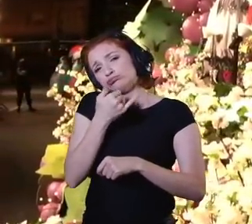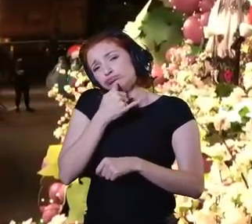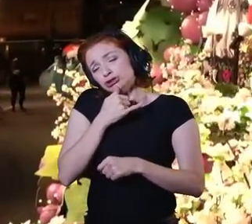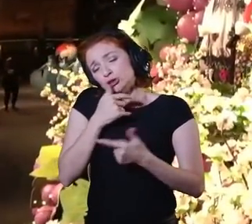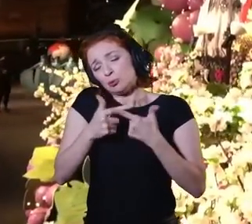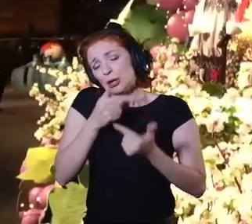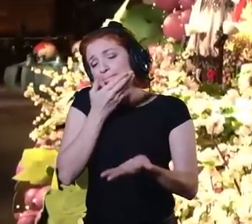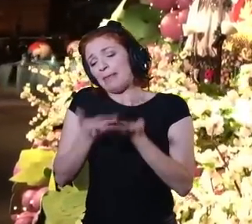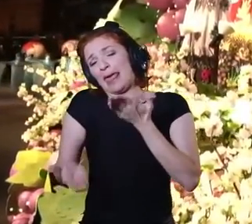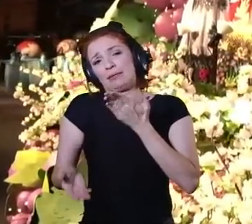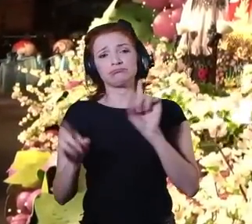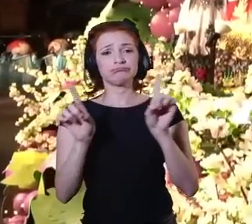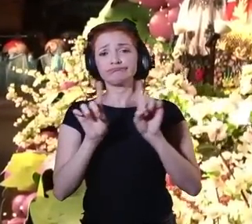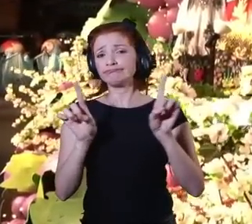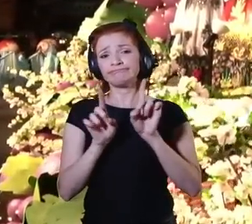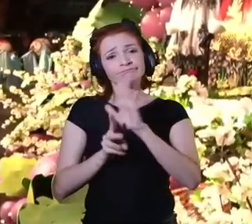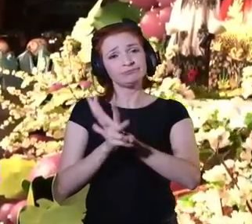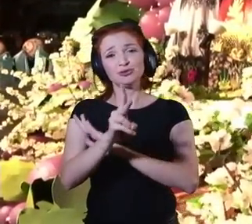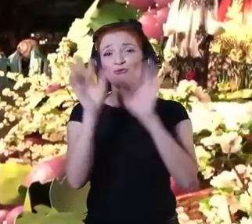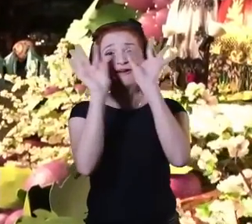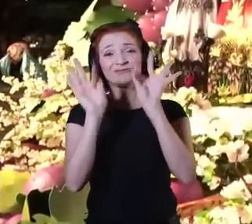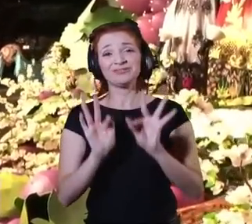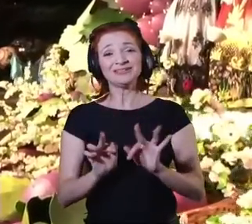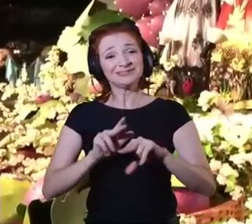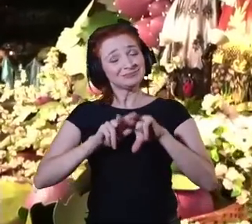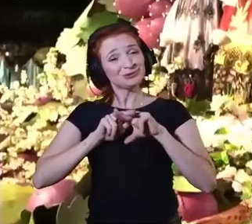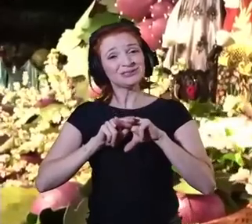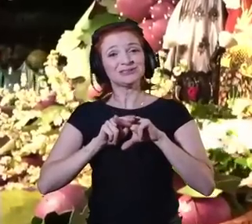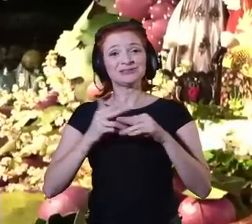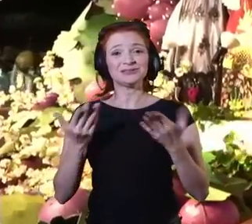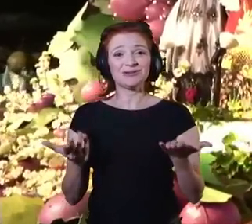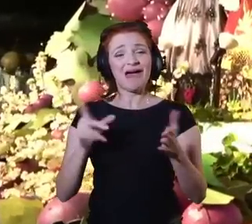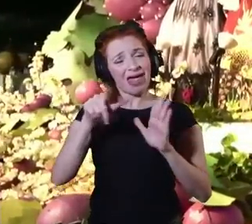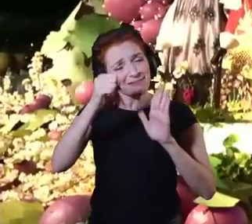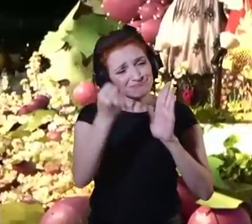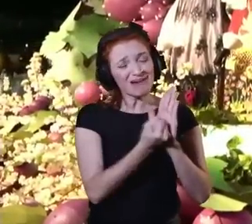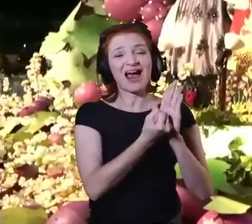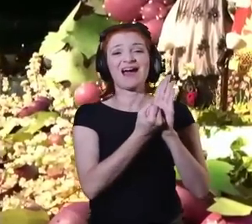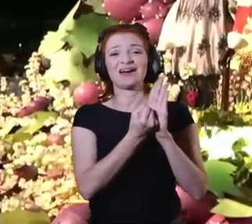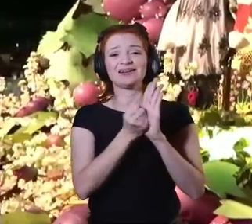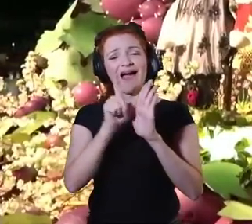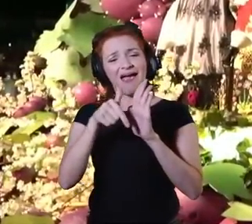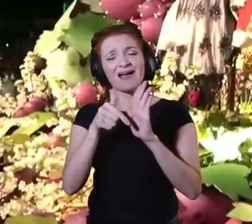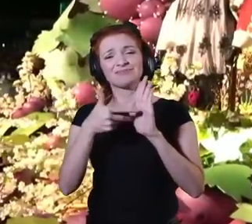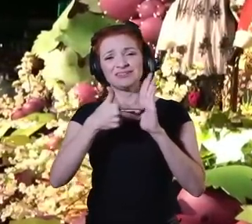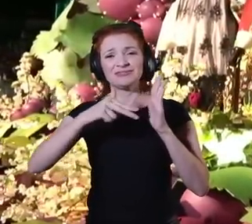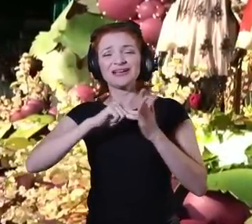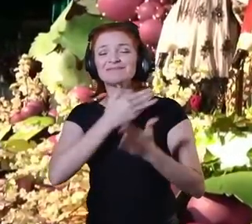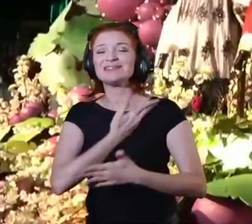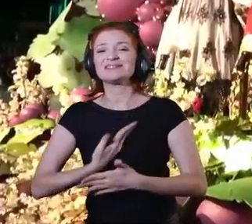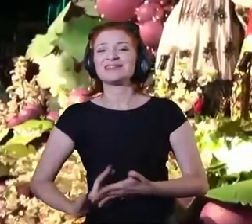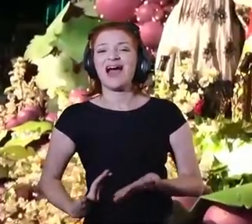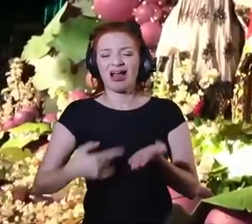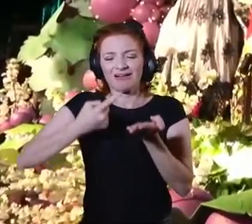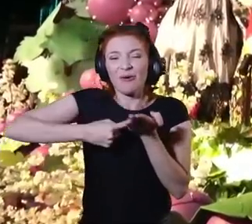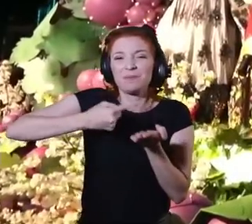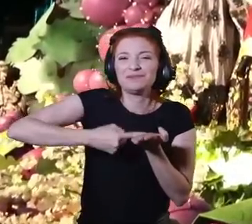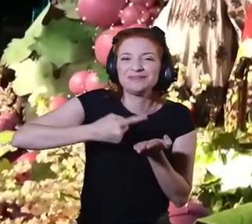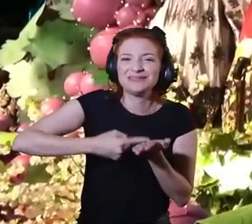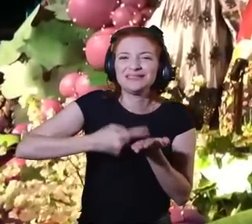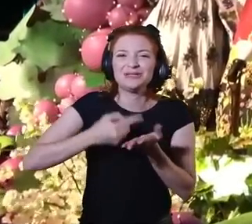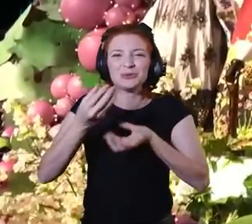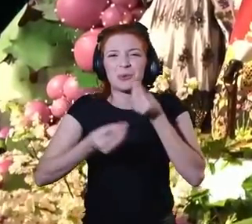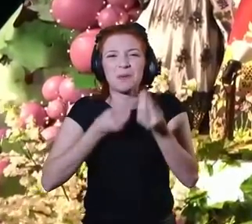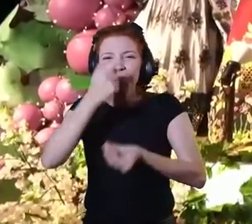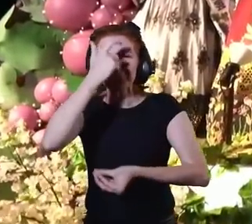terem sido escolhidas para o trio. Essa é uma marca da Festa da Uva e gera as amizades, os compromissos que elas adquirem com a Festa